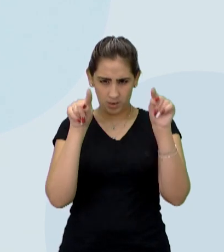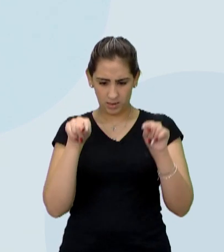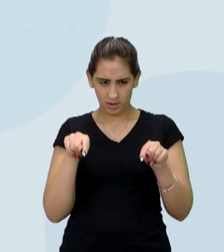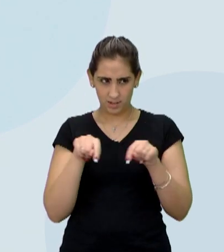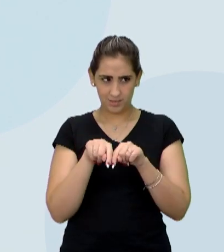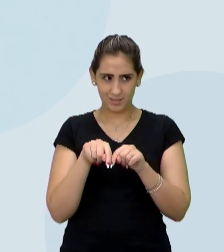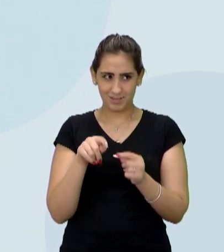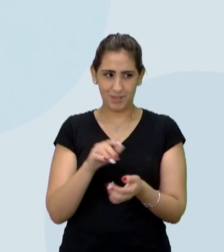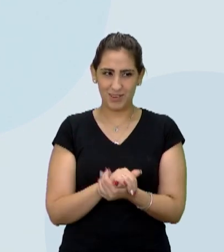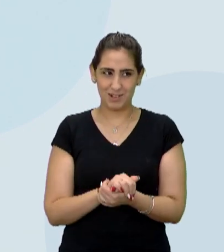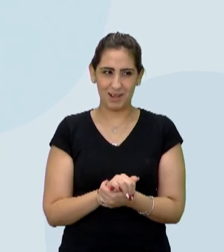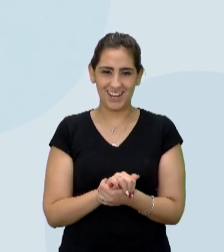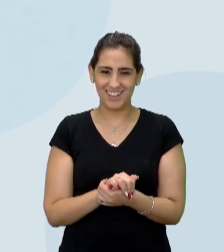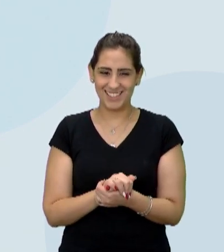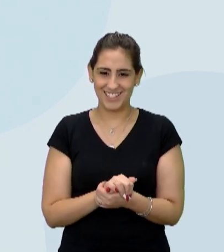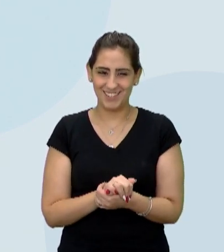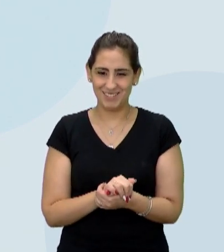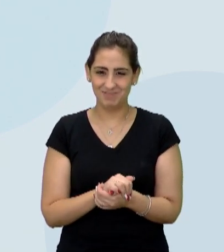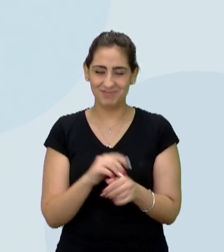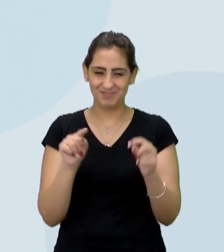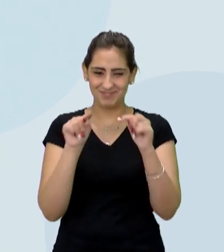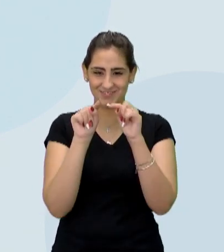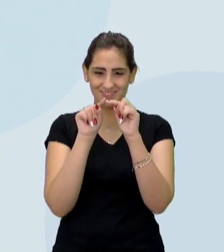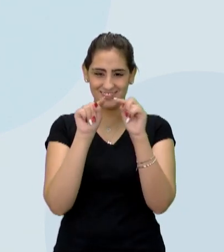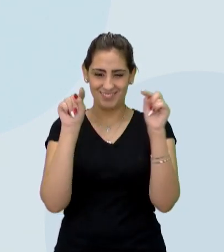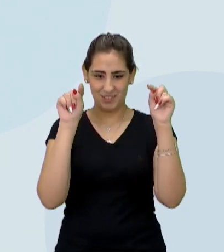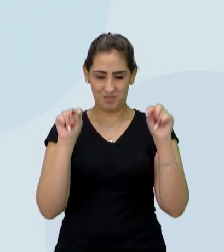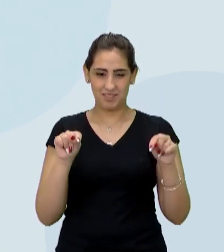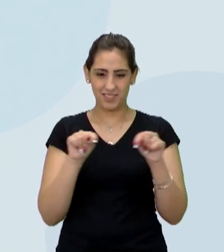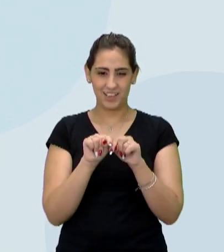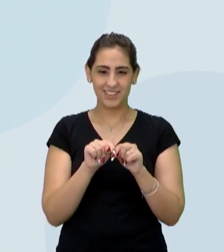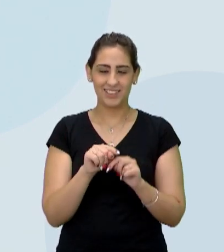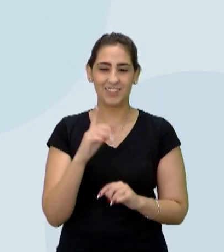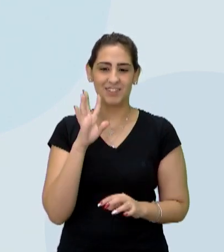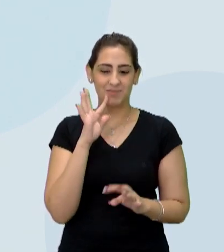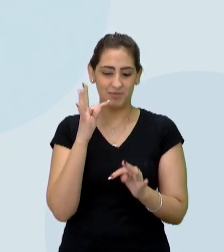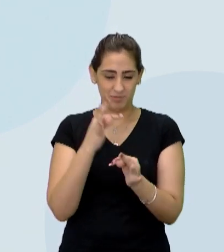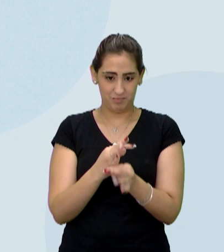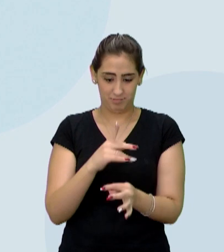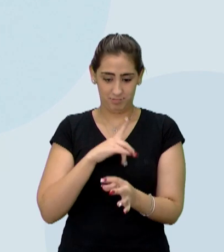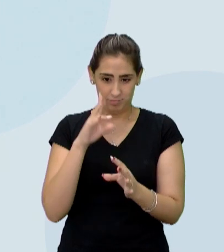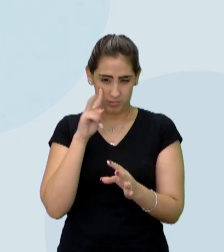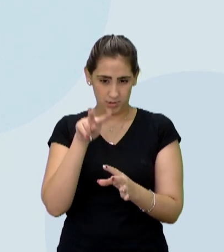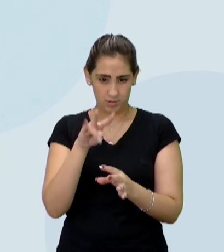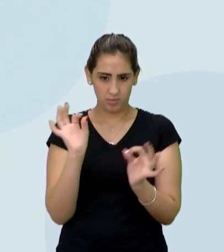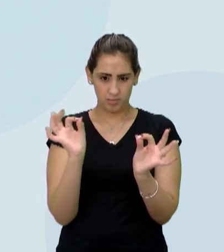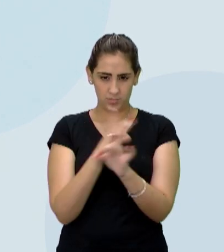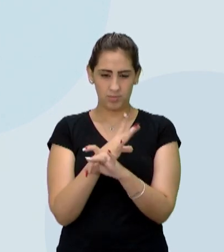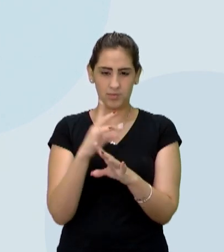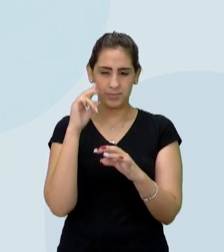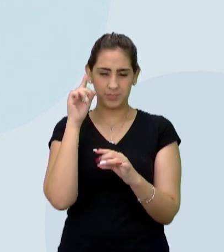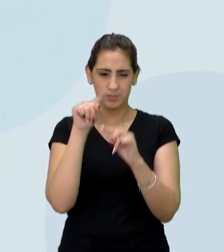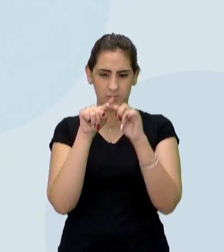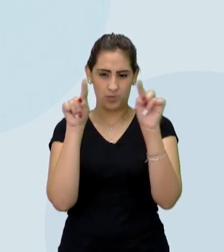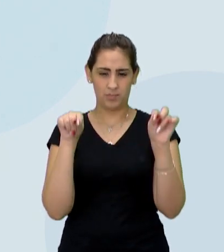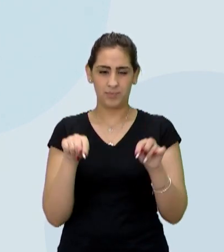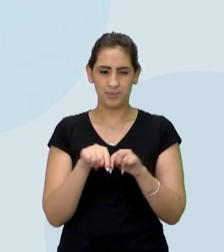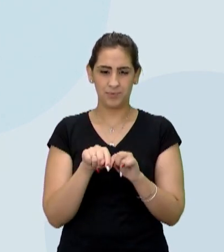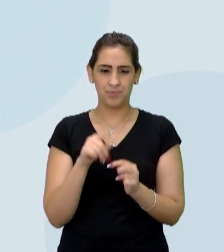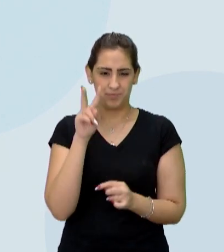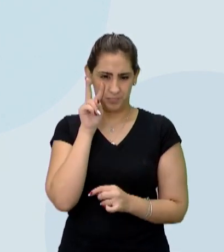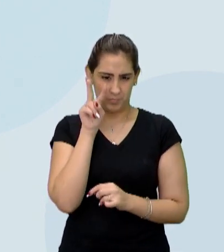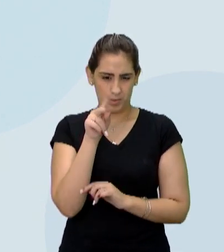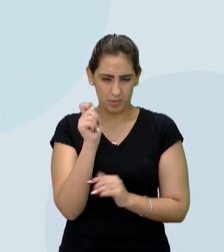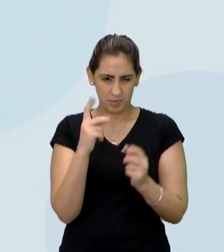nesse desenho? Né? Dá uma olhadinha também na figura 3. Também forma um quadradinho com pontos, né? Mas eles nos remetem a um